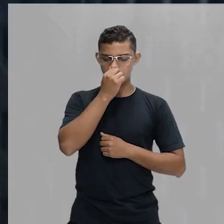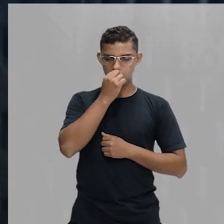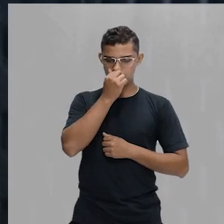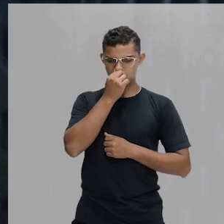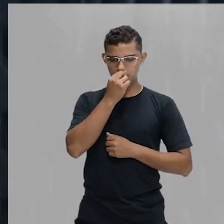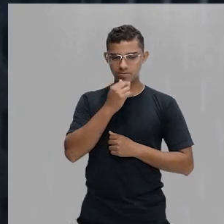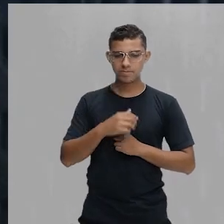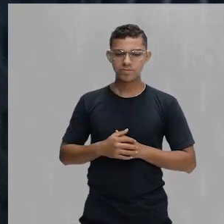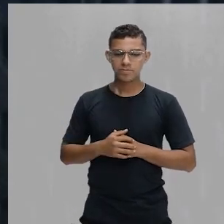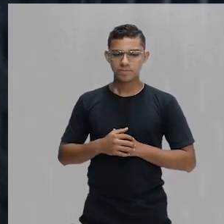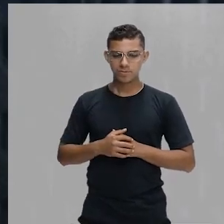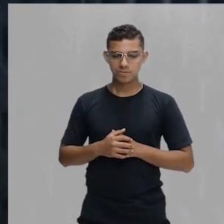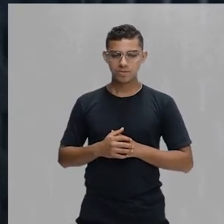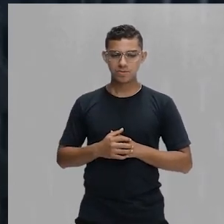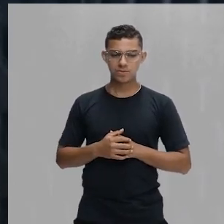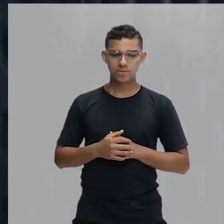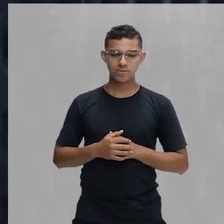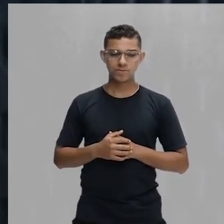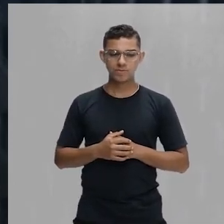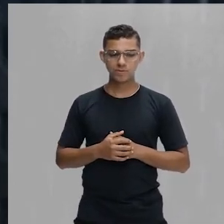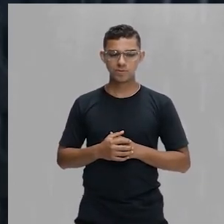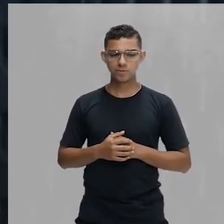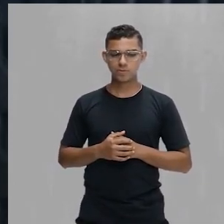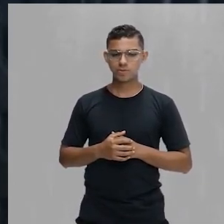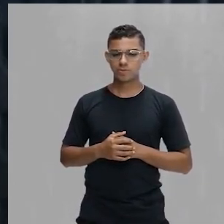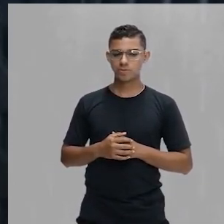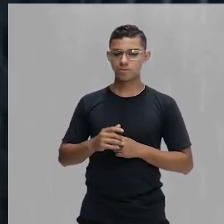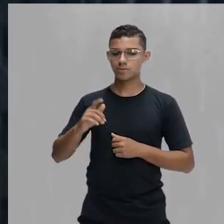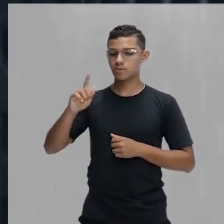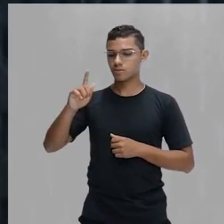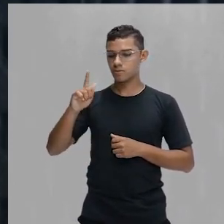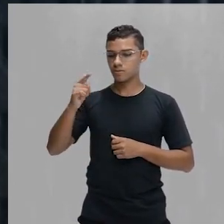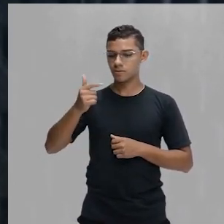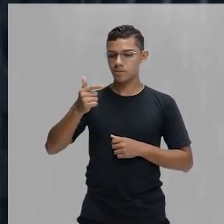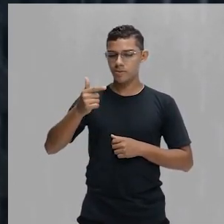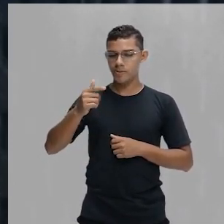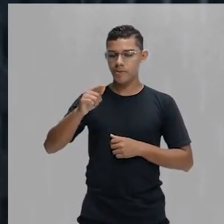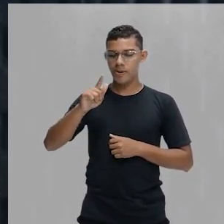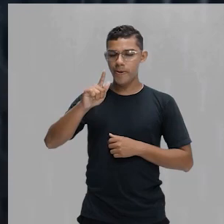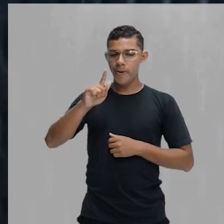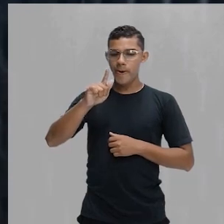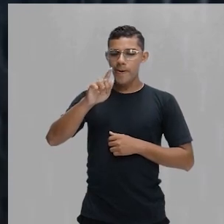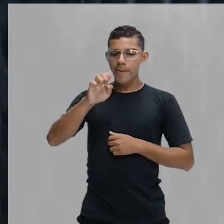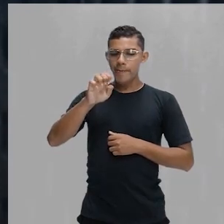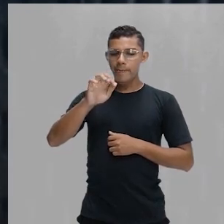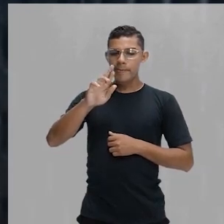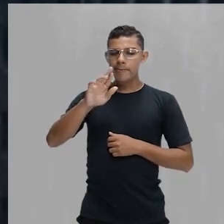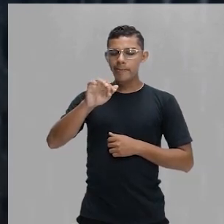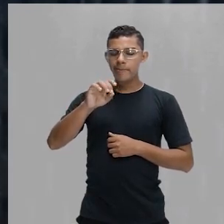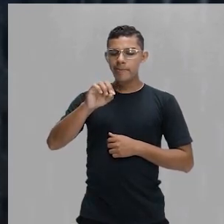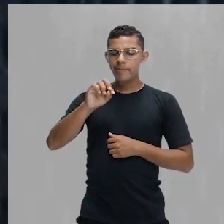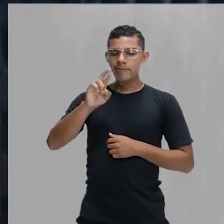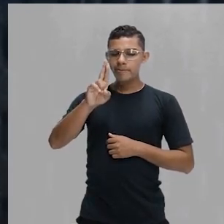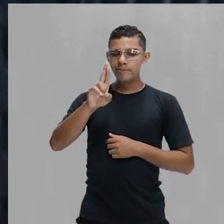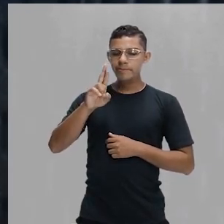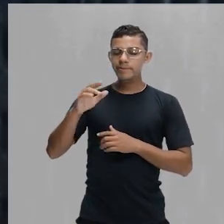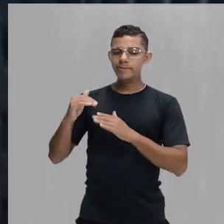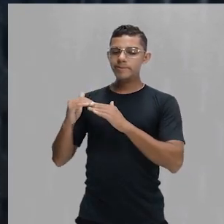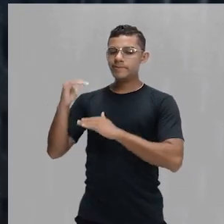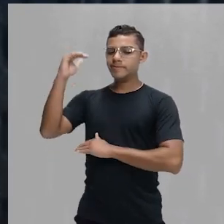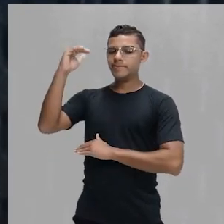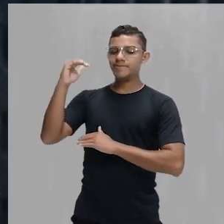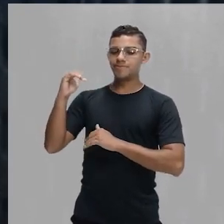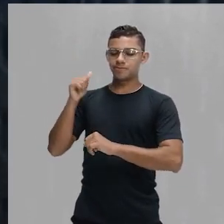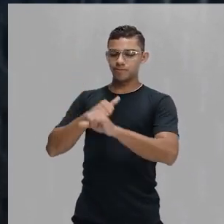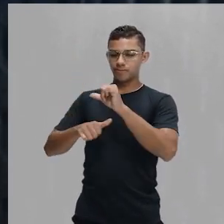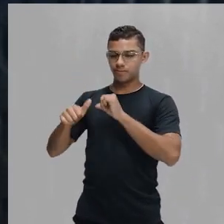de distribuição. Entre o gerador e a torre de distribuição não há transformação de energia, apenas distribuição de energia.